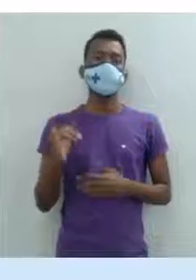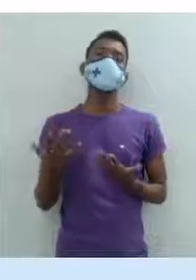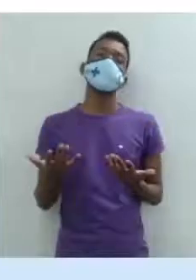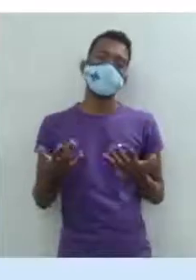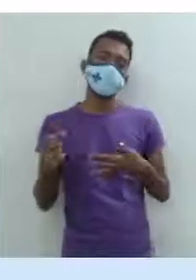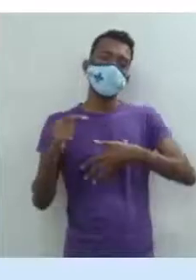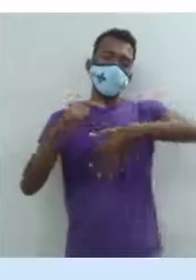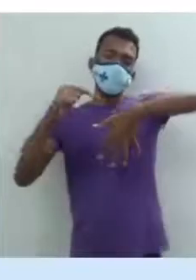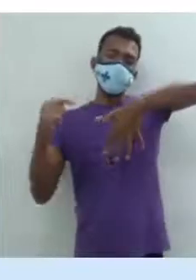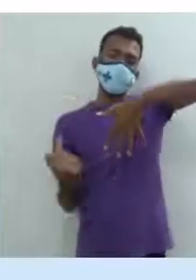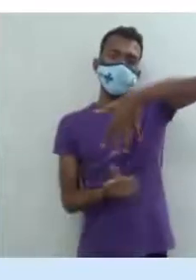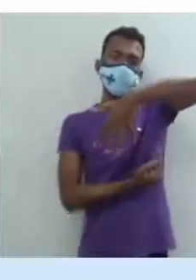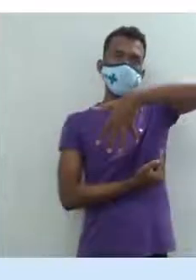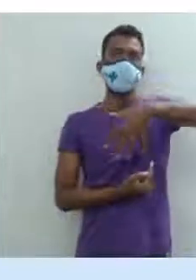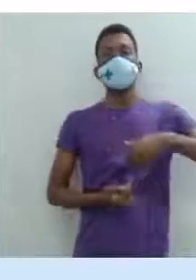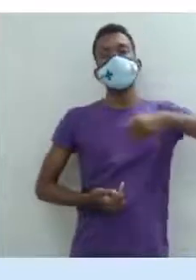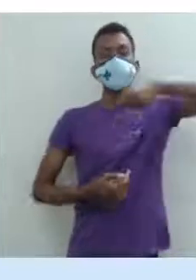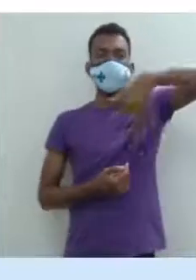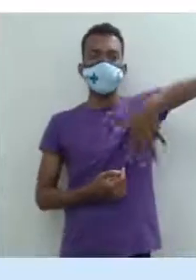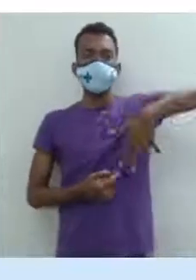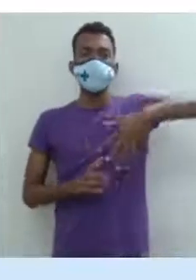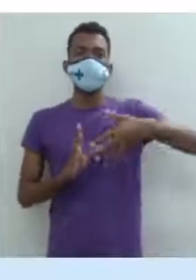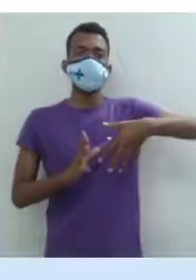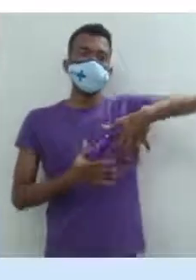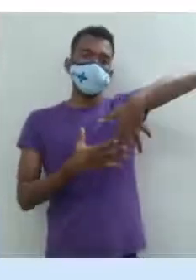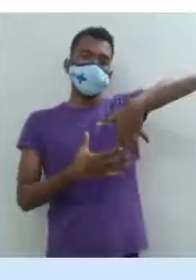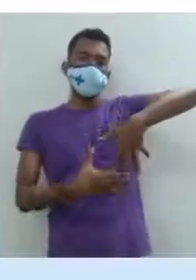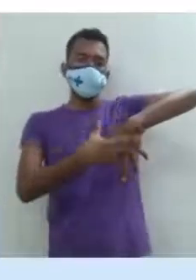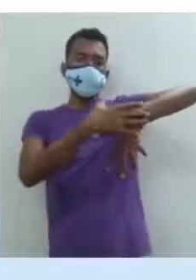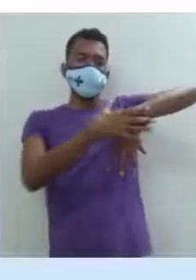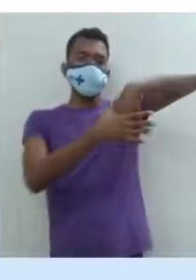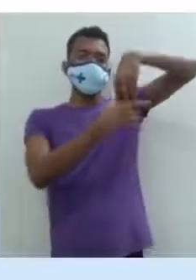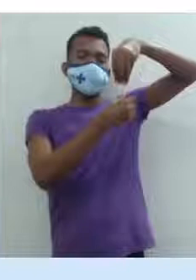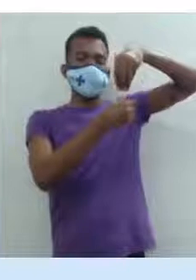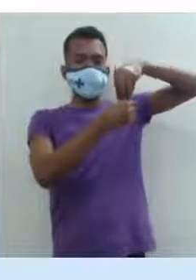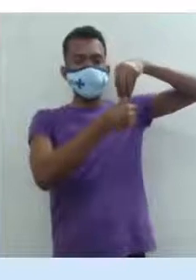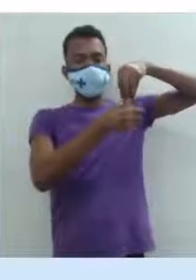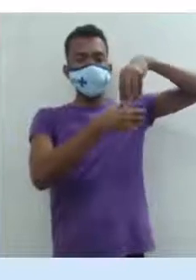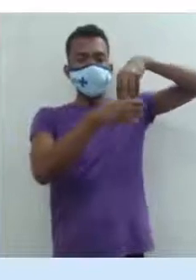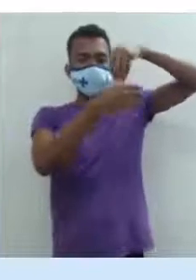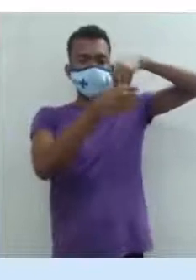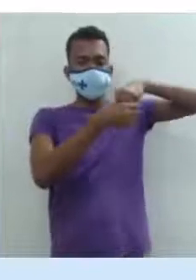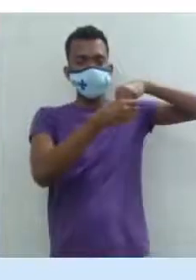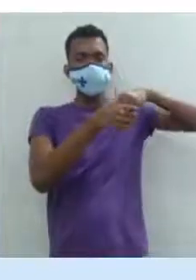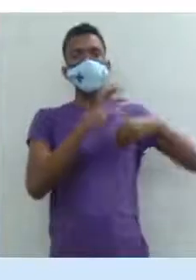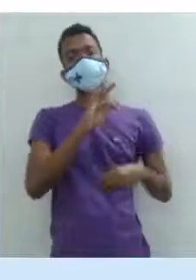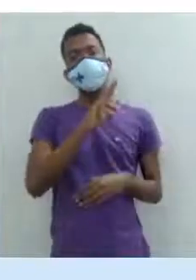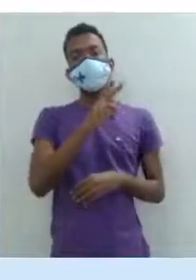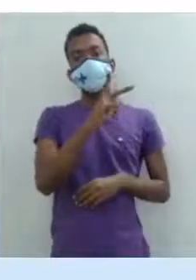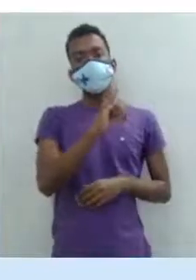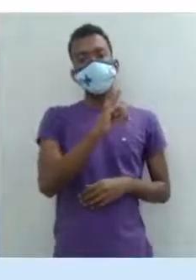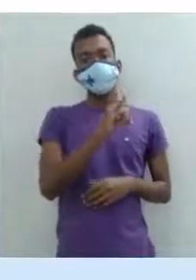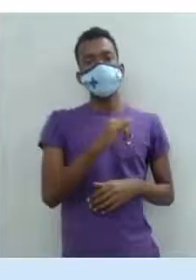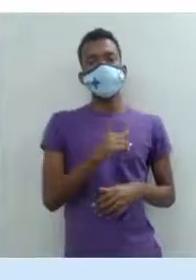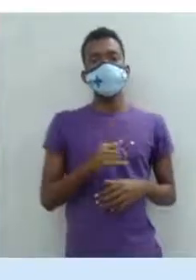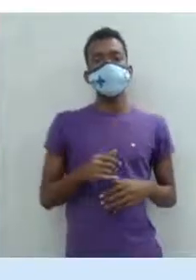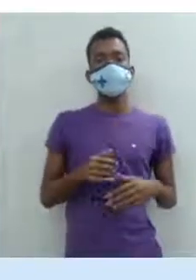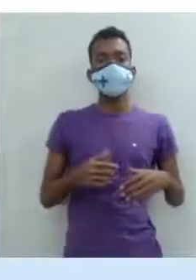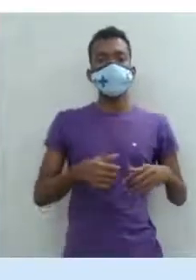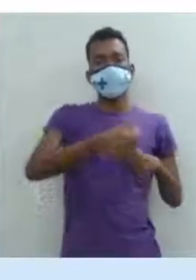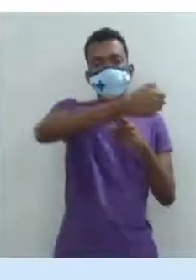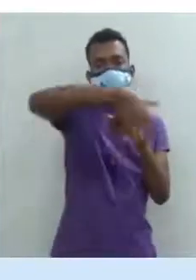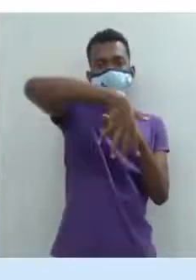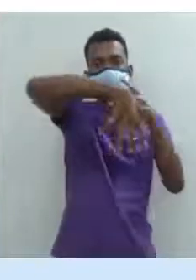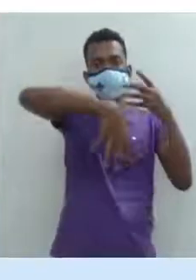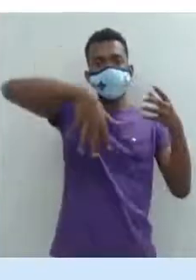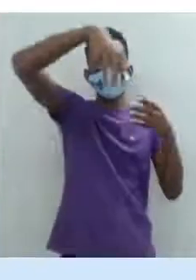na realidade essas línguas faladas dentro desse tronco. Então, como vocês observam, já é uma variação aí linguística